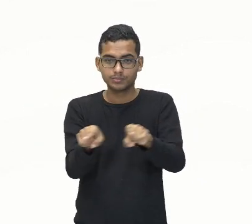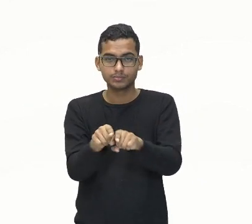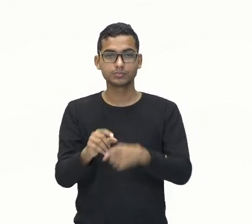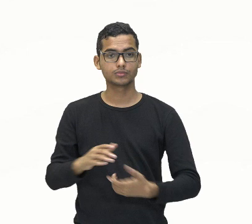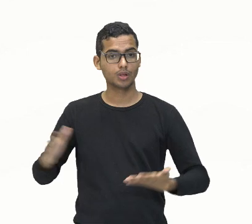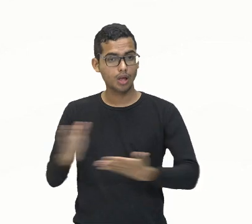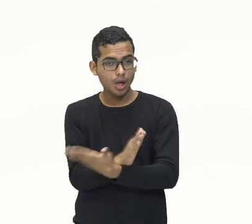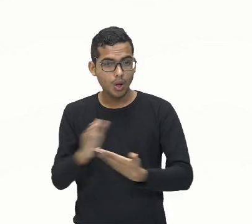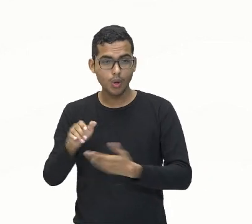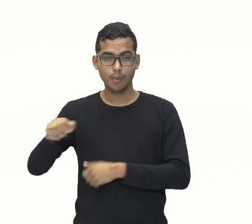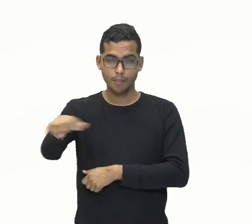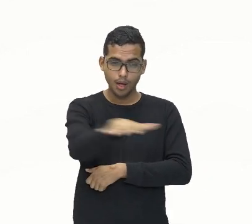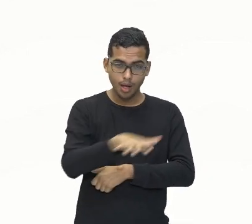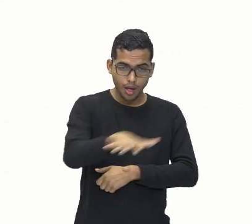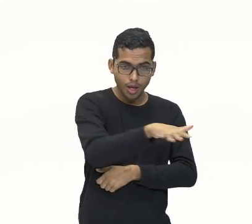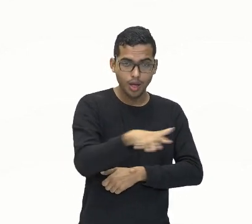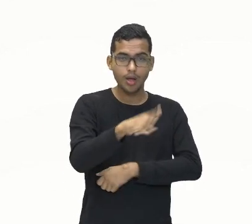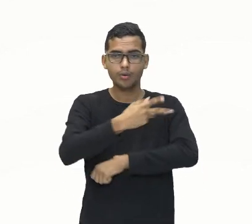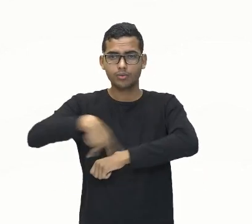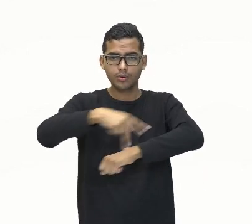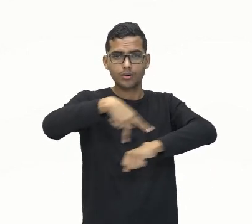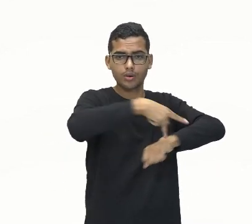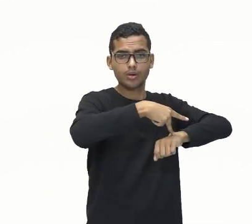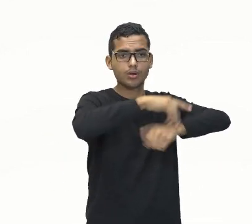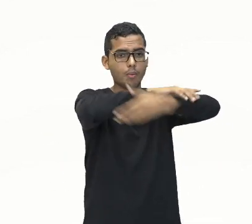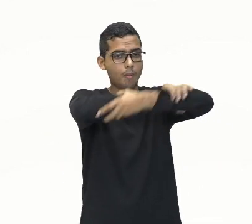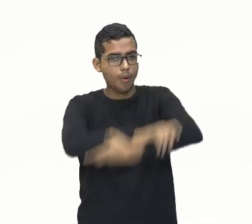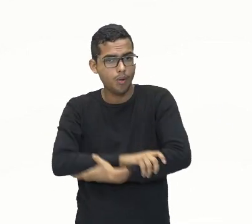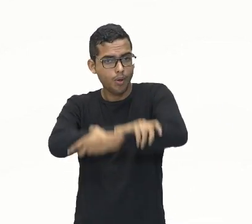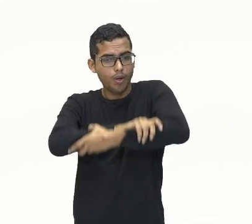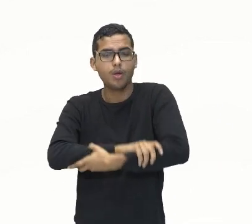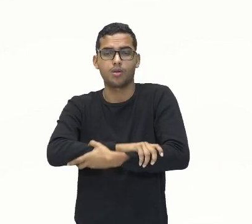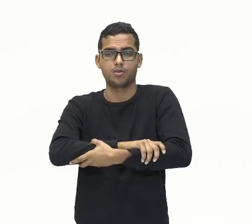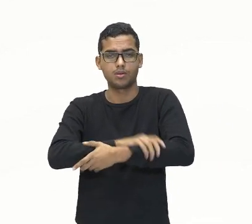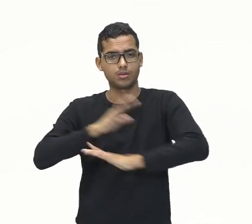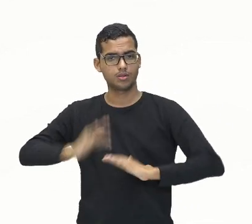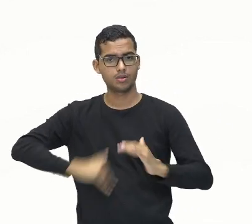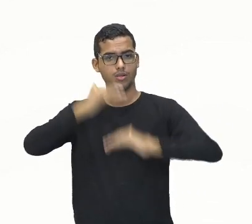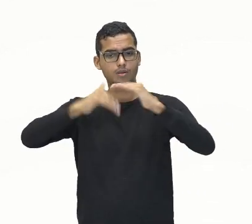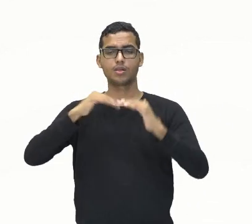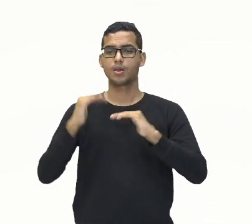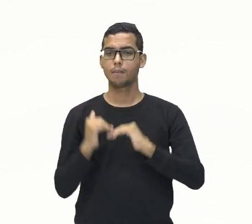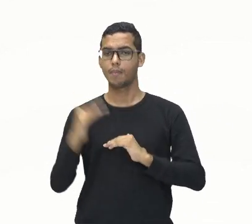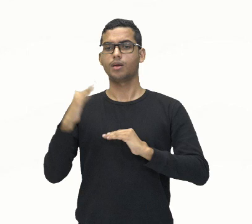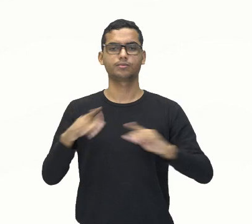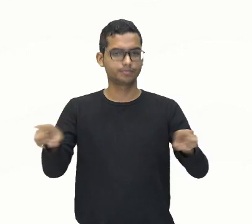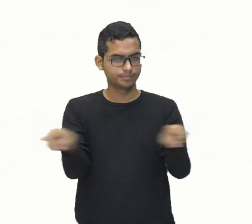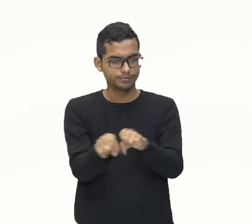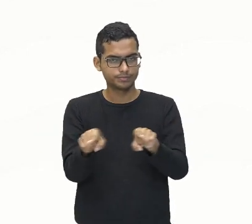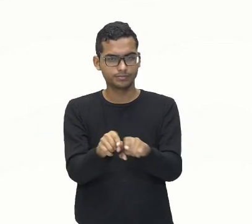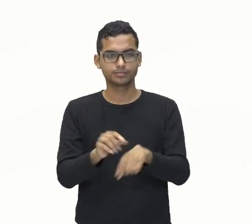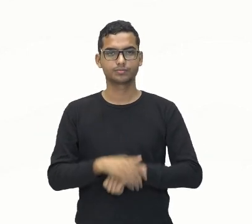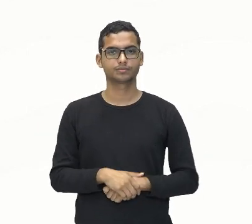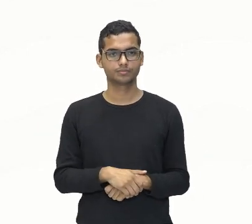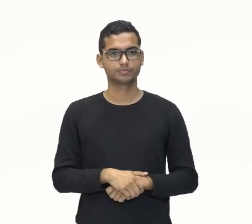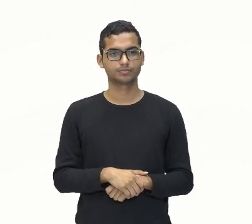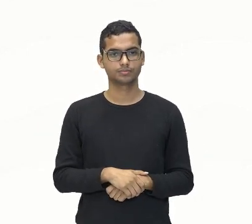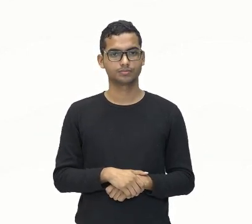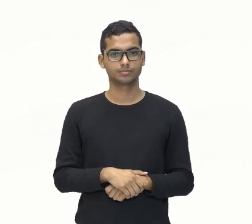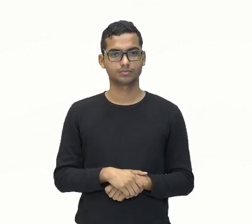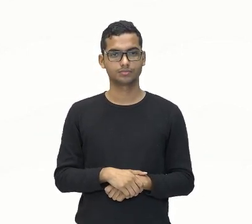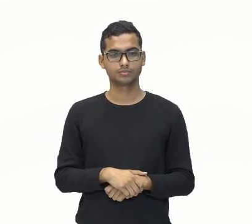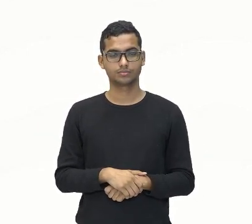determinadas áreas que os países parceiros possuem maior desenvolvimento. Então, veja que